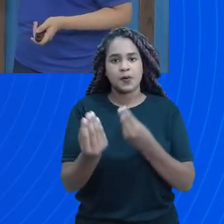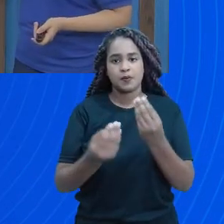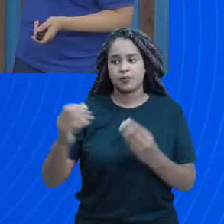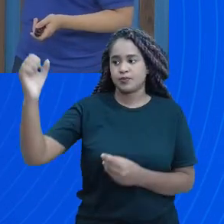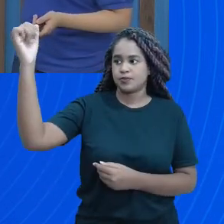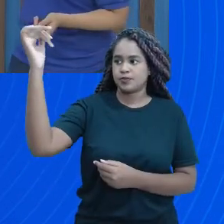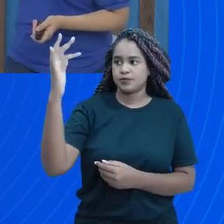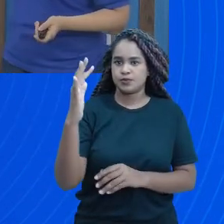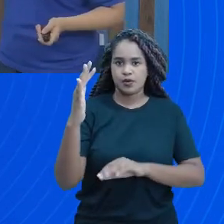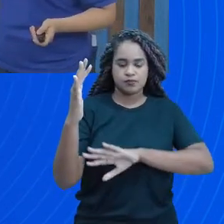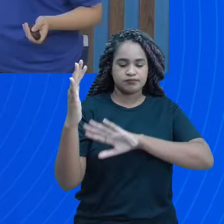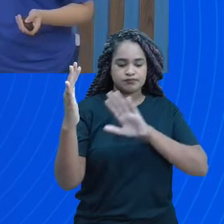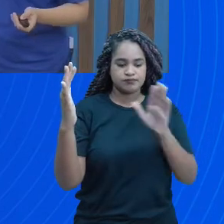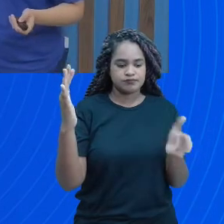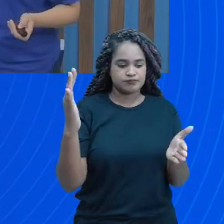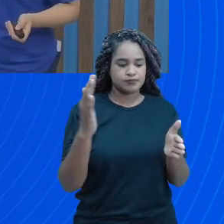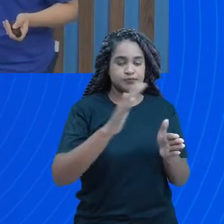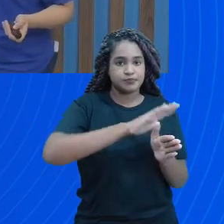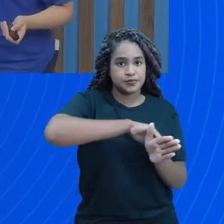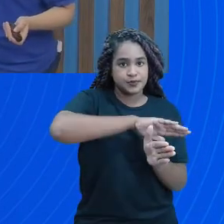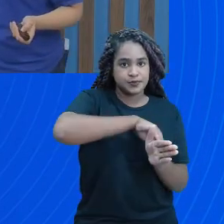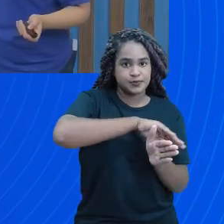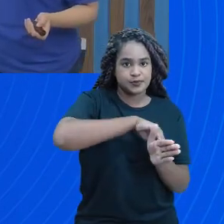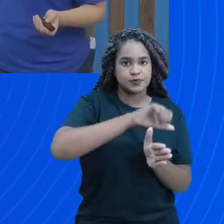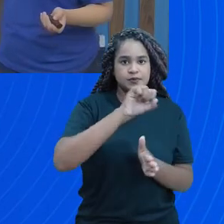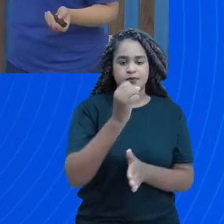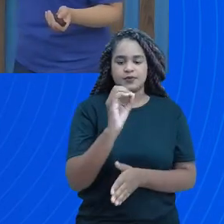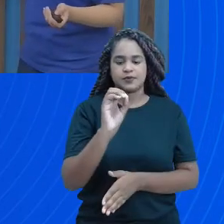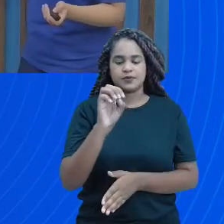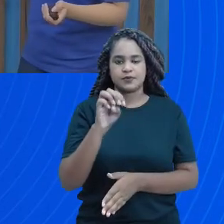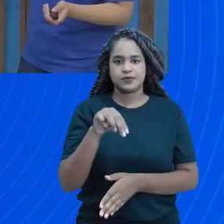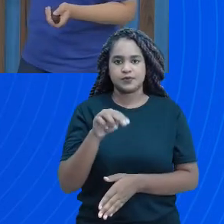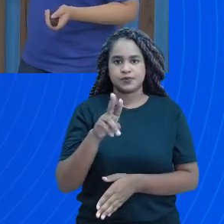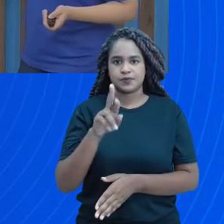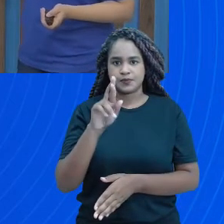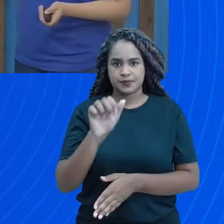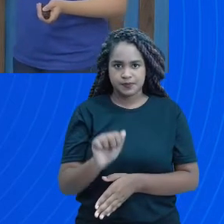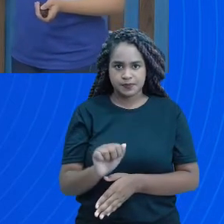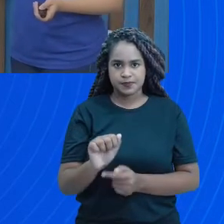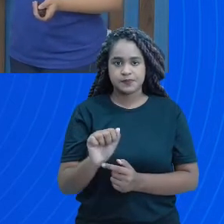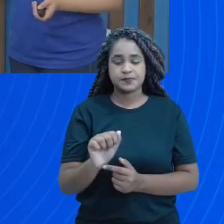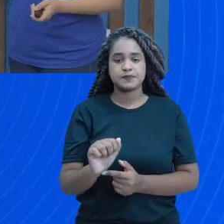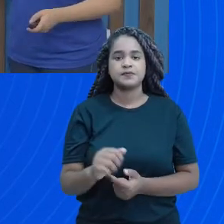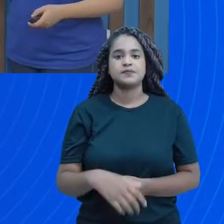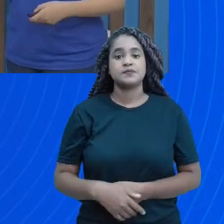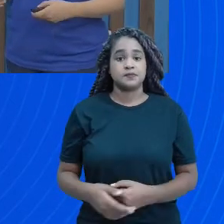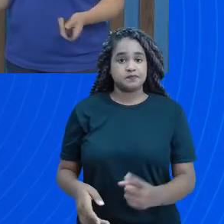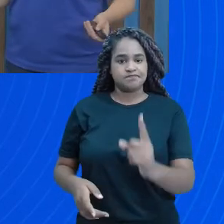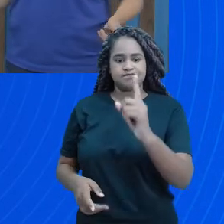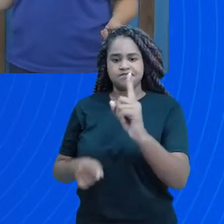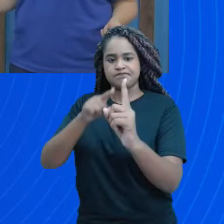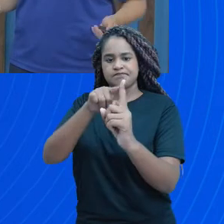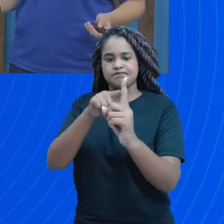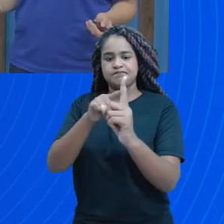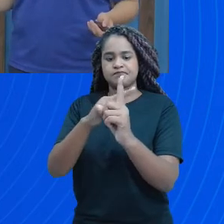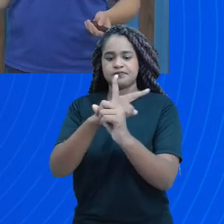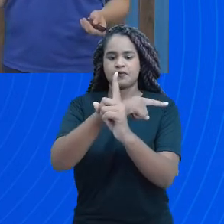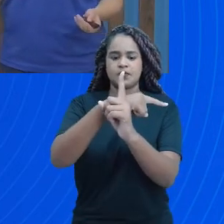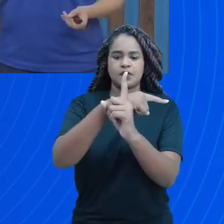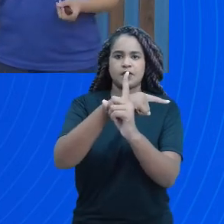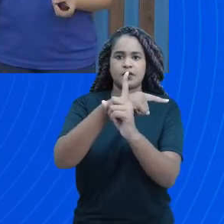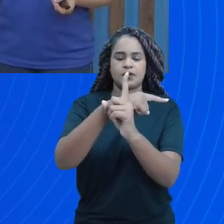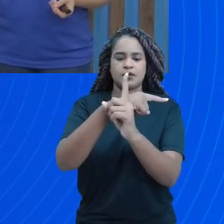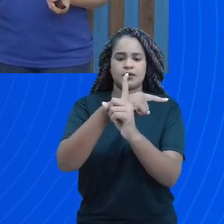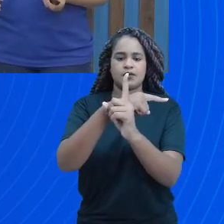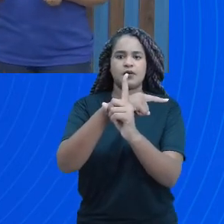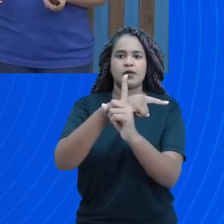projeção, tá? Então, a gente está colocando o sol incidindo sobre o cabinho aí. E de que maneira a gente vai perceber isso? Não vai ter sombra, né, gente?